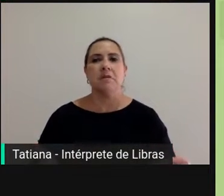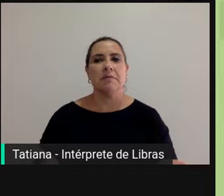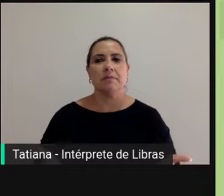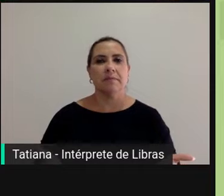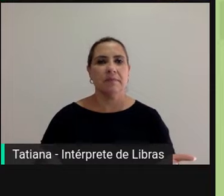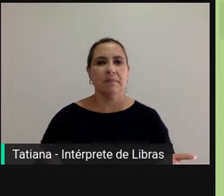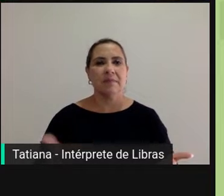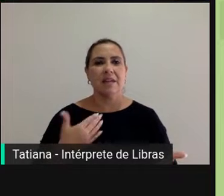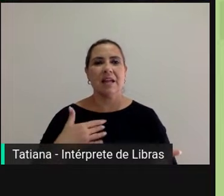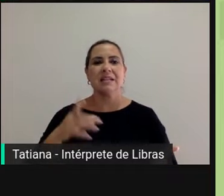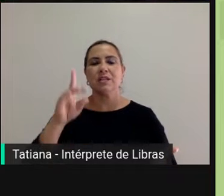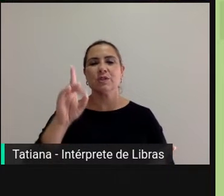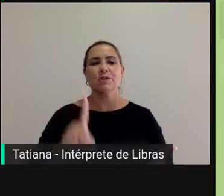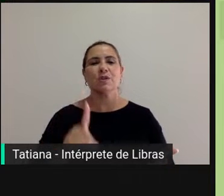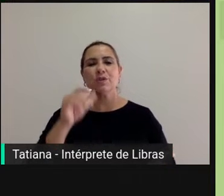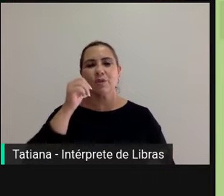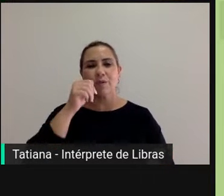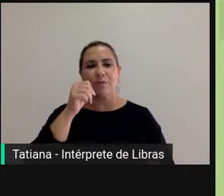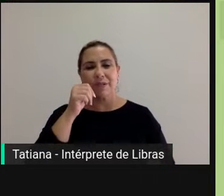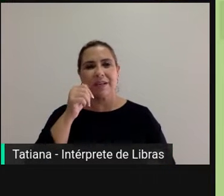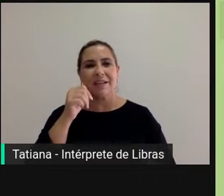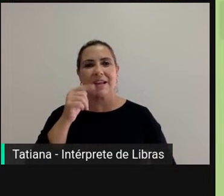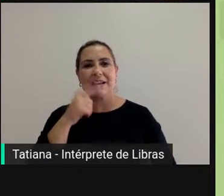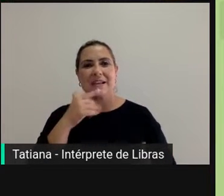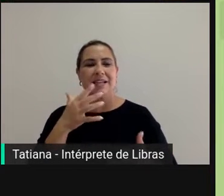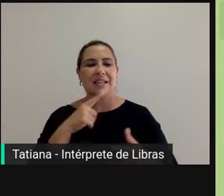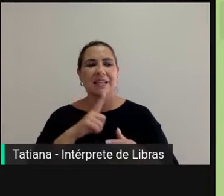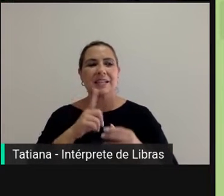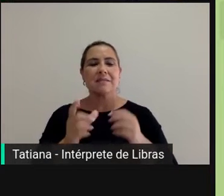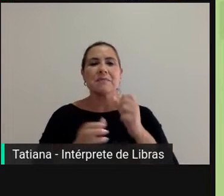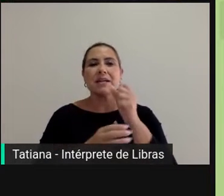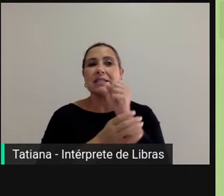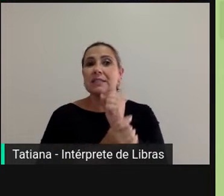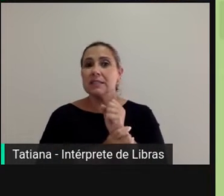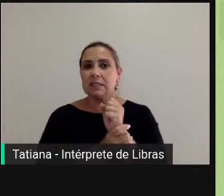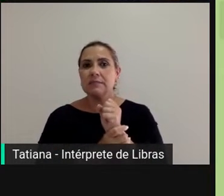automaticamente o direito das mulheres ele esteja assegurado.